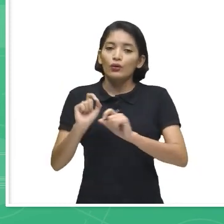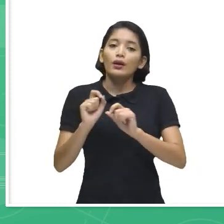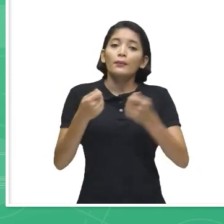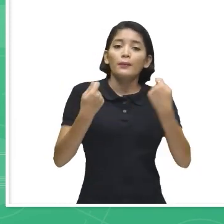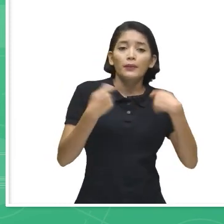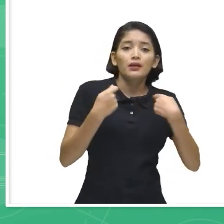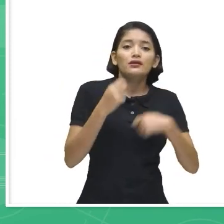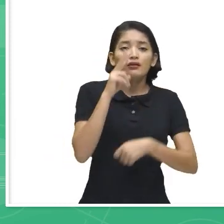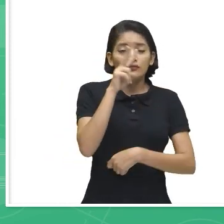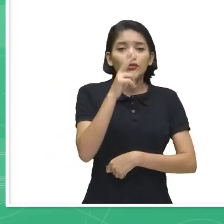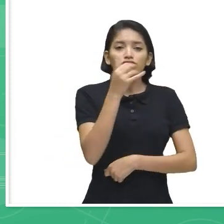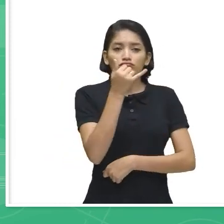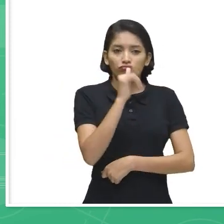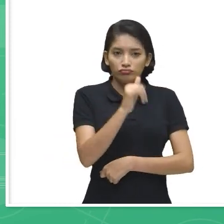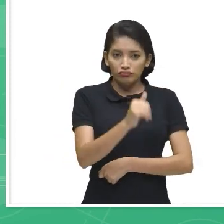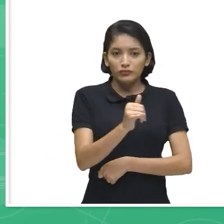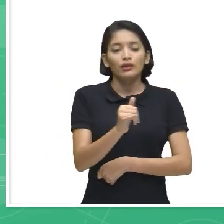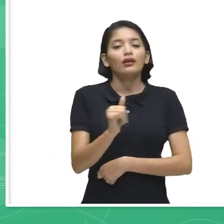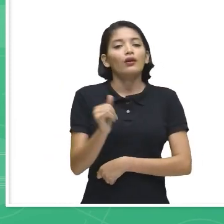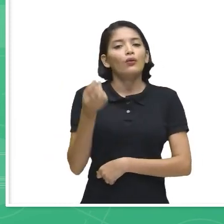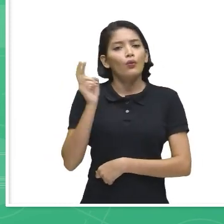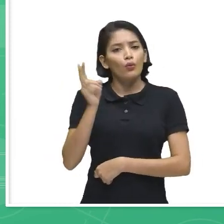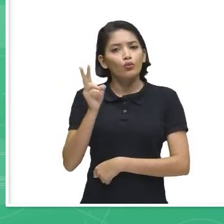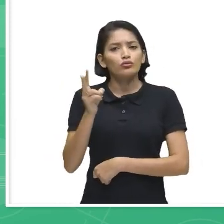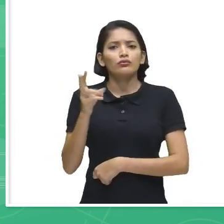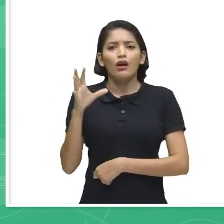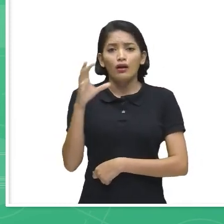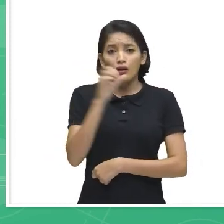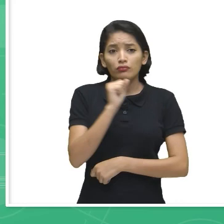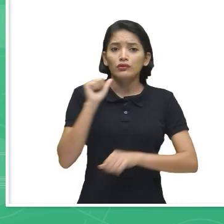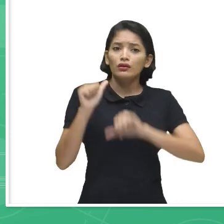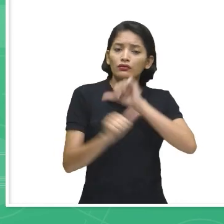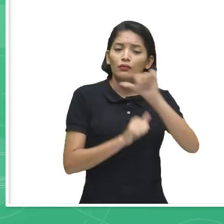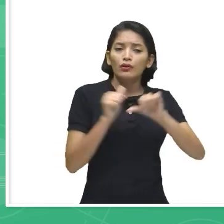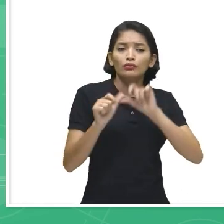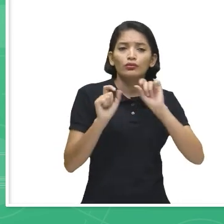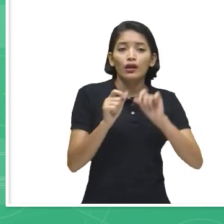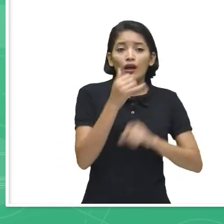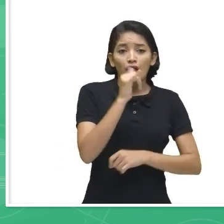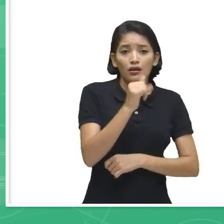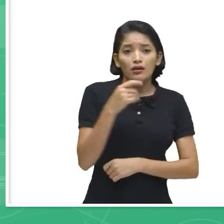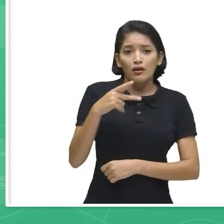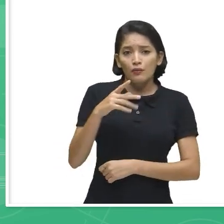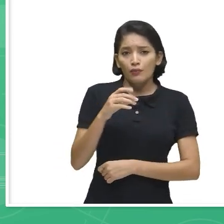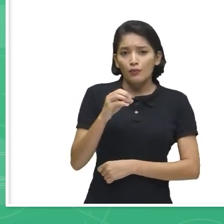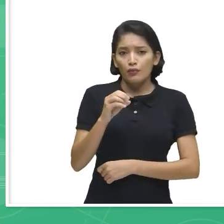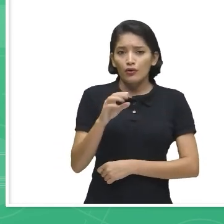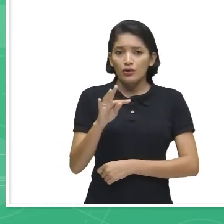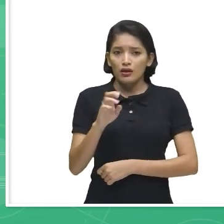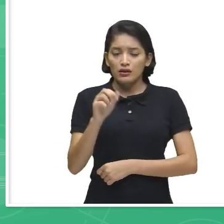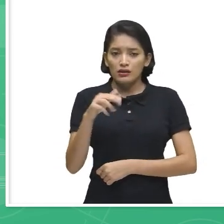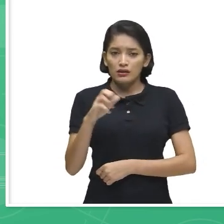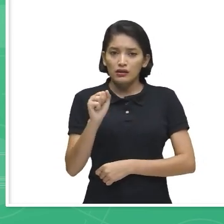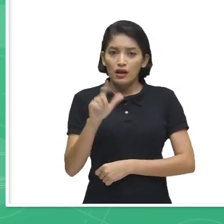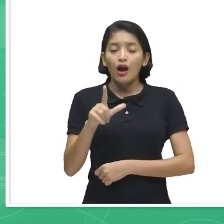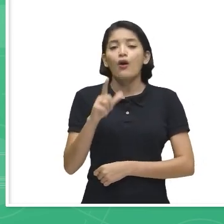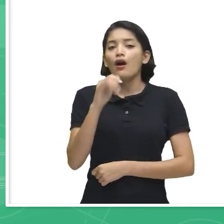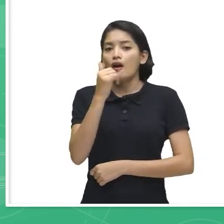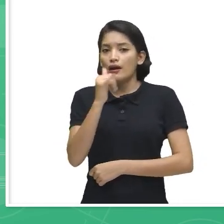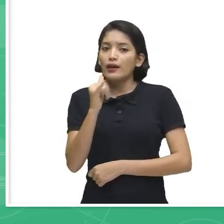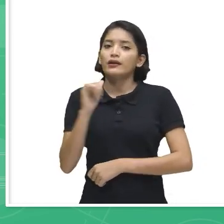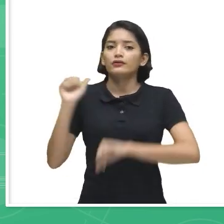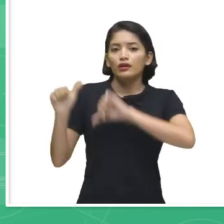força elétrica e, consequentemente, acelera, transformando energia potencial elétrica em energia